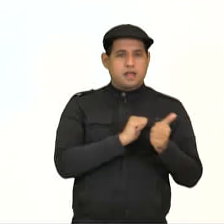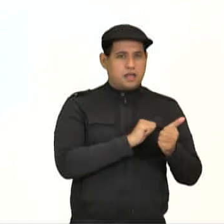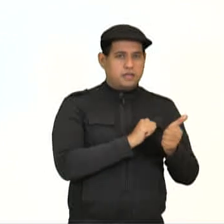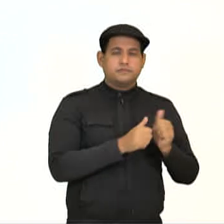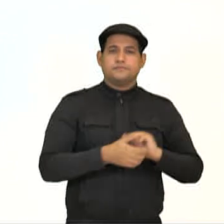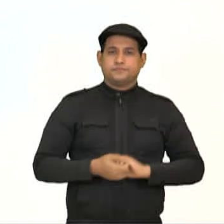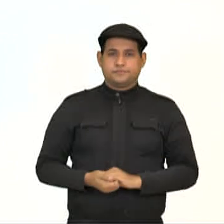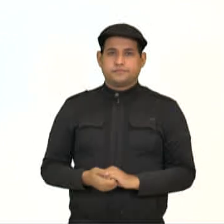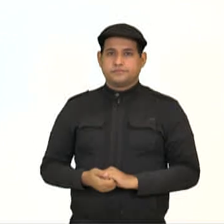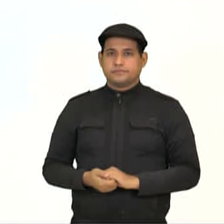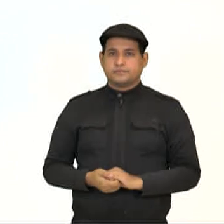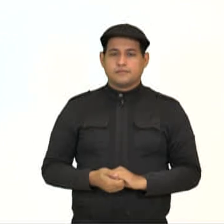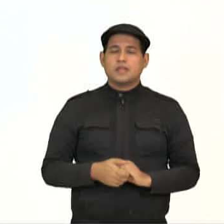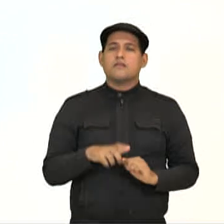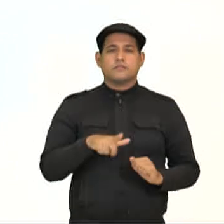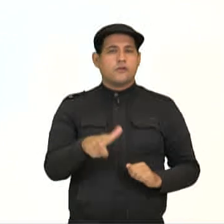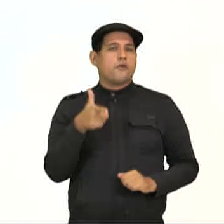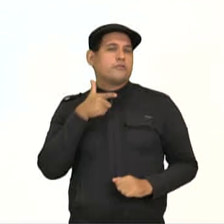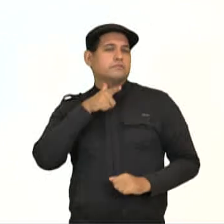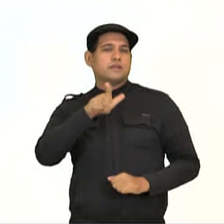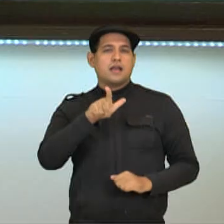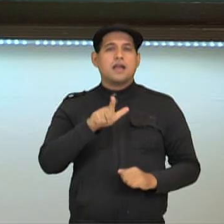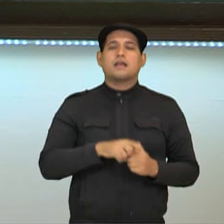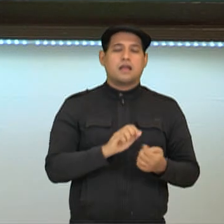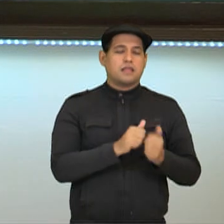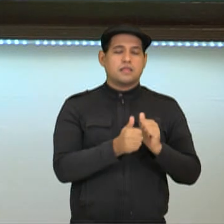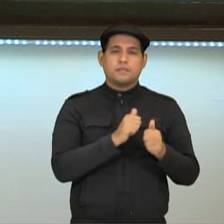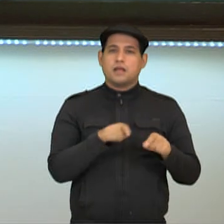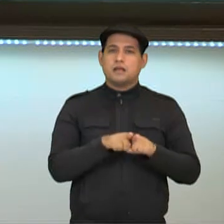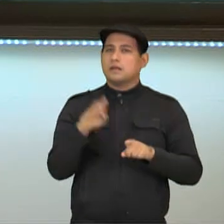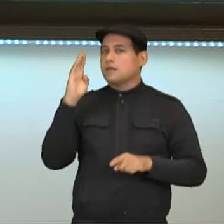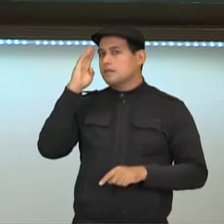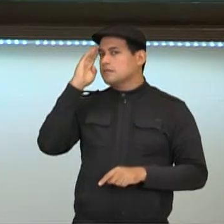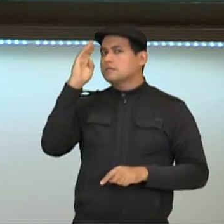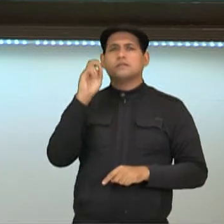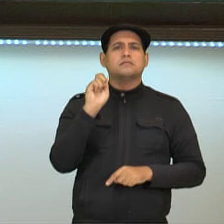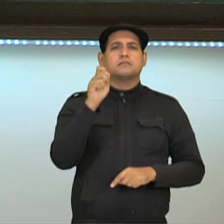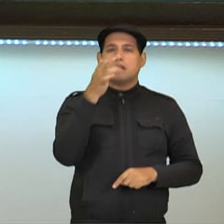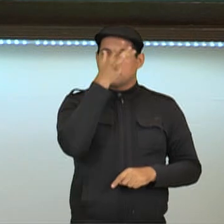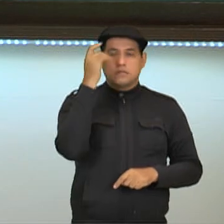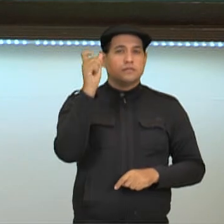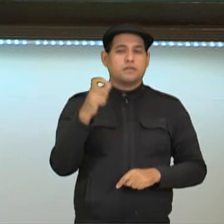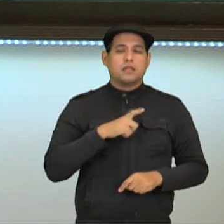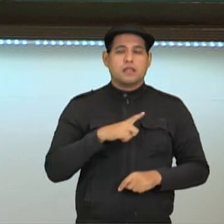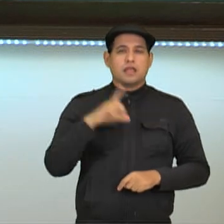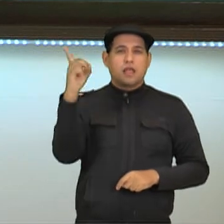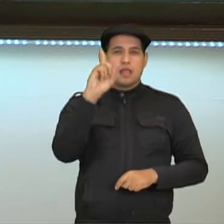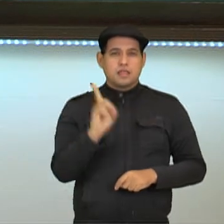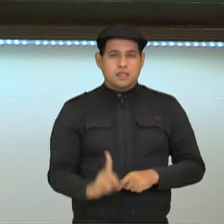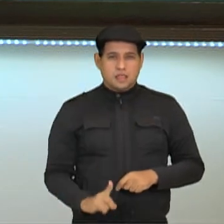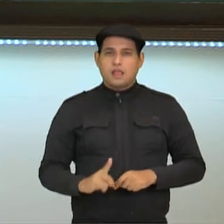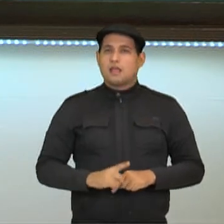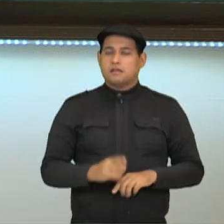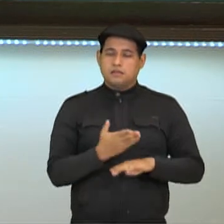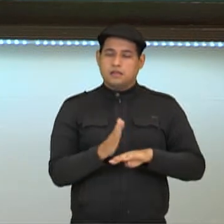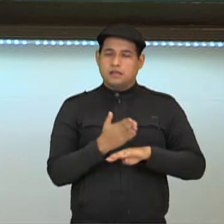tá? Então, é uma modalidade que você consegue adaptar, principalmente para que as pessoas com deficiência